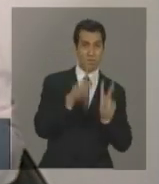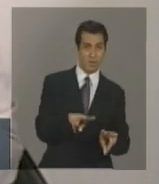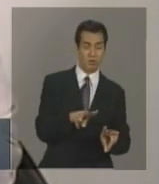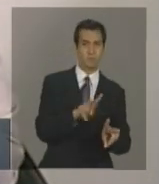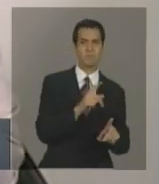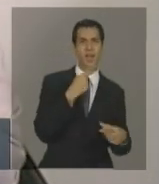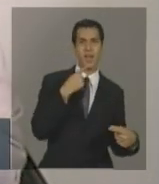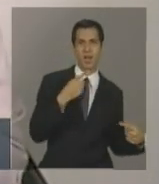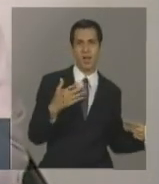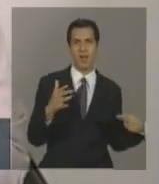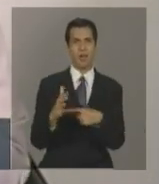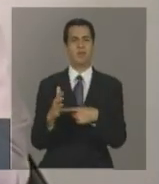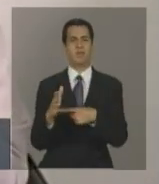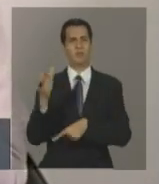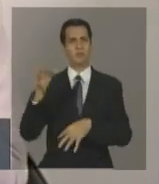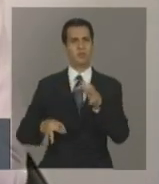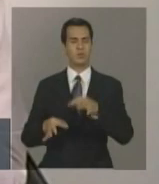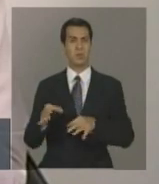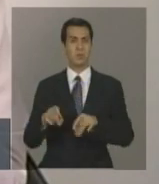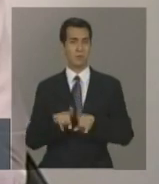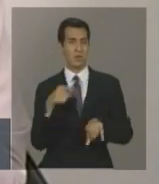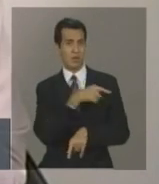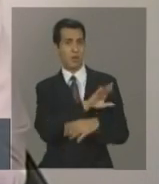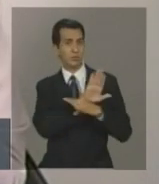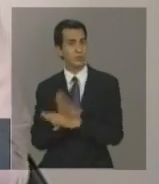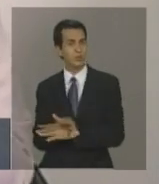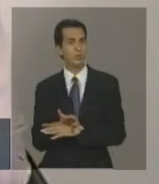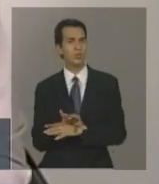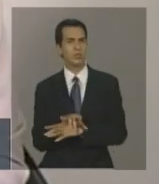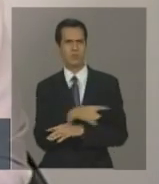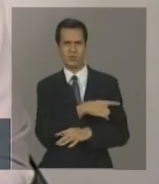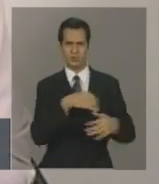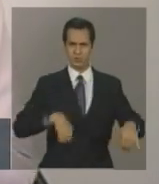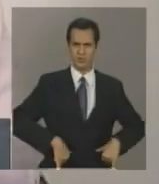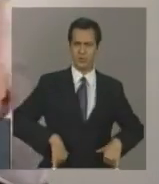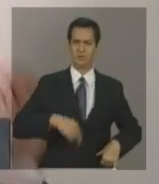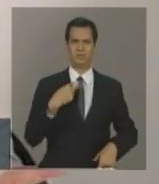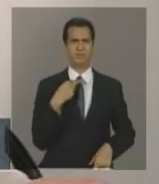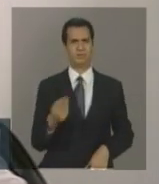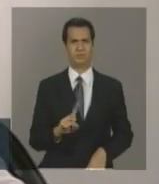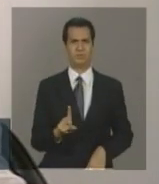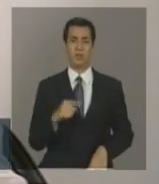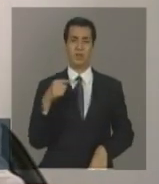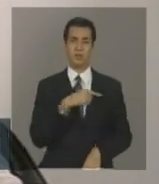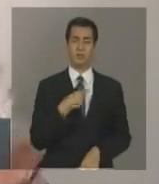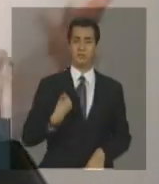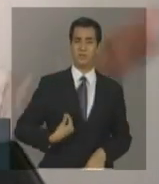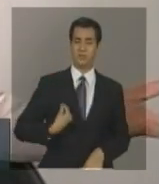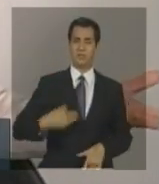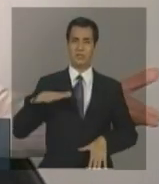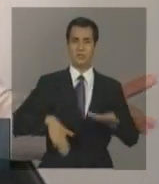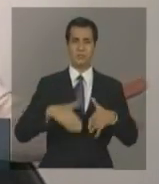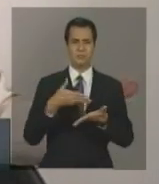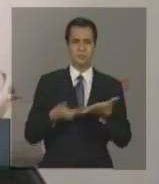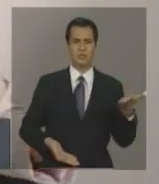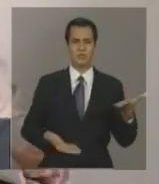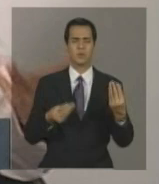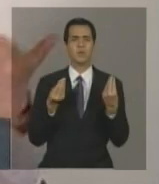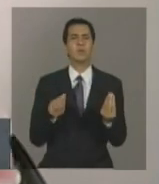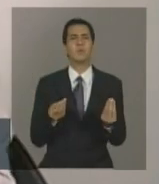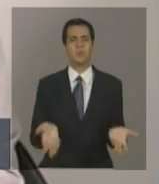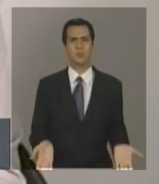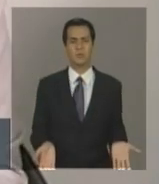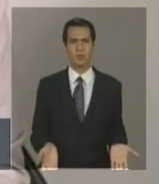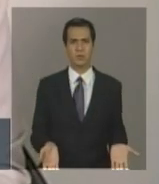os que muitas vezes apresentam colocam a sua vida em risco na defesa do